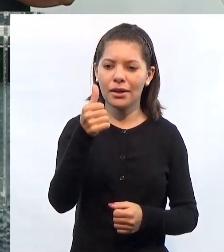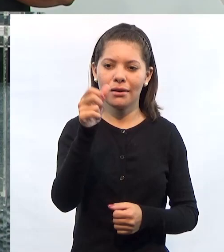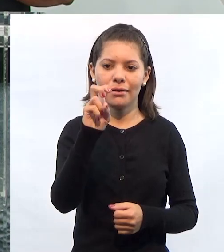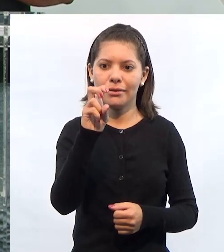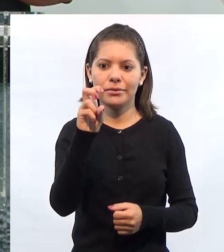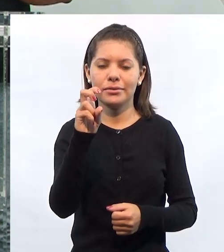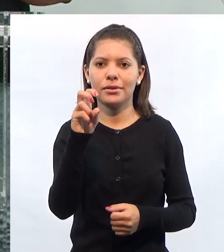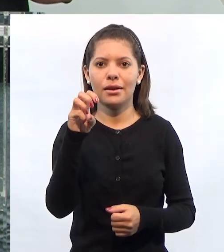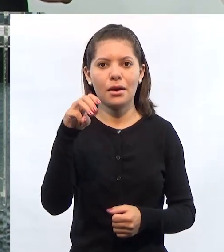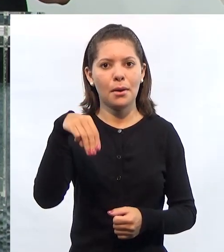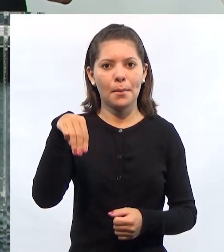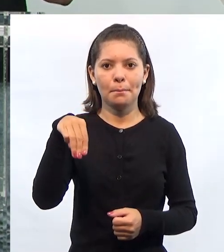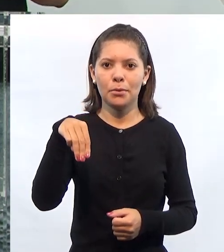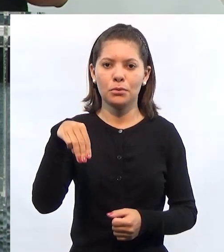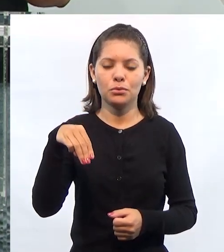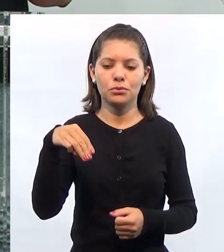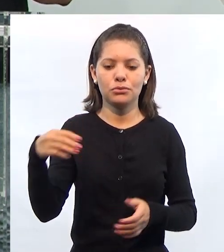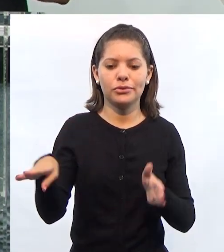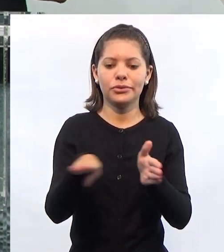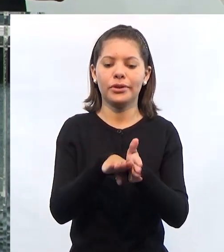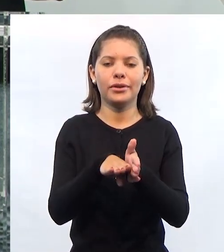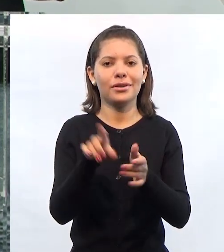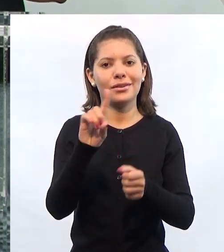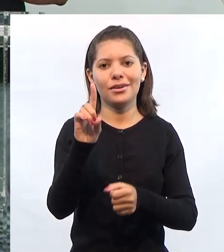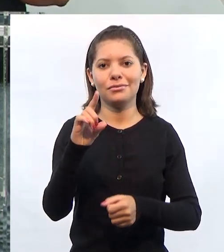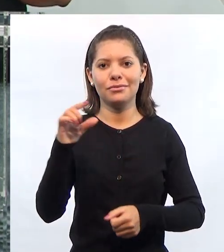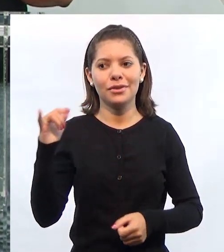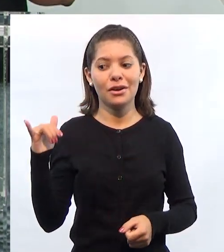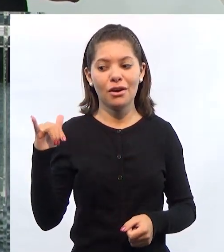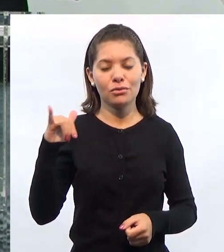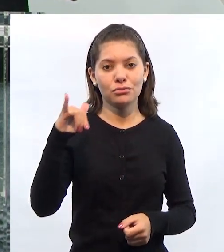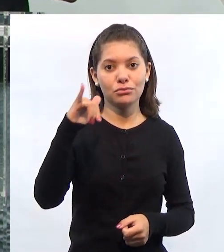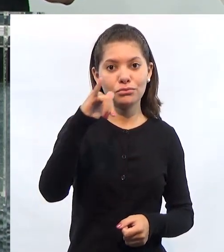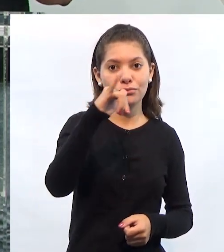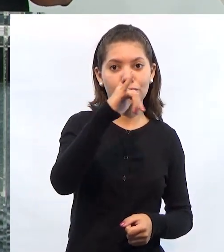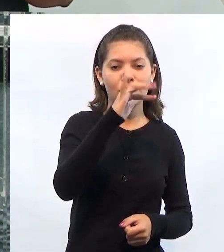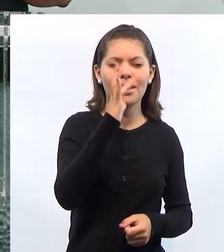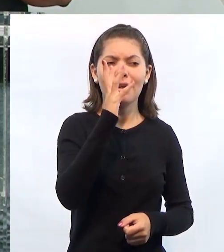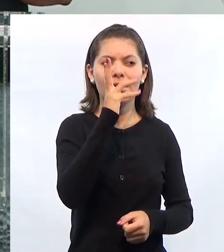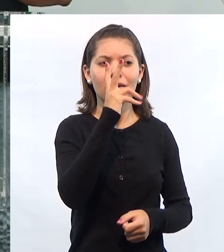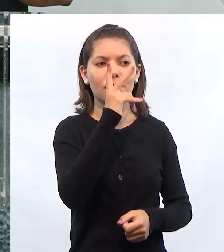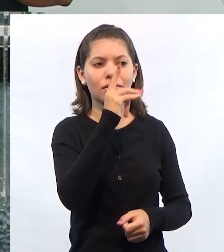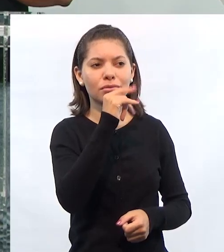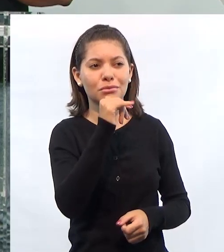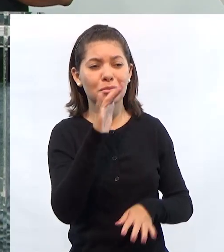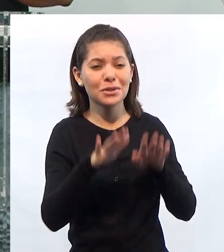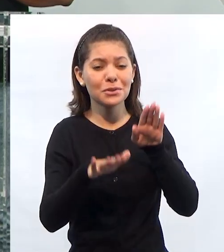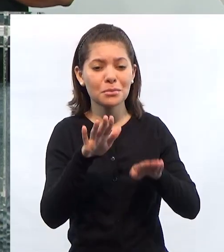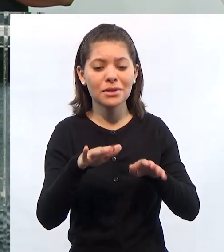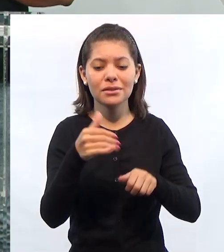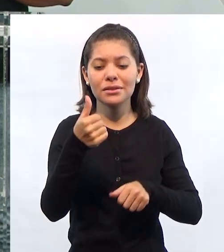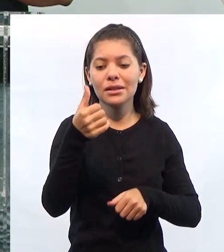lá. Mesmo que esses insumos venham de avião, eles vão demorar aí umas 10 horas para